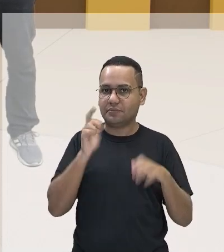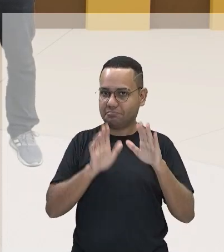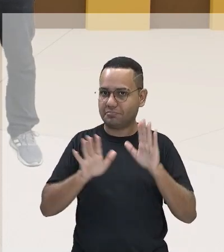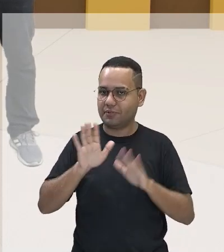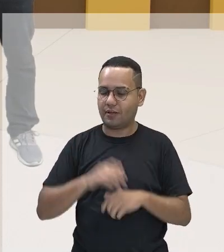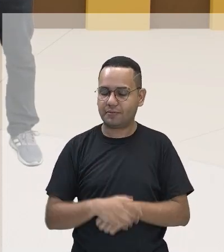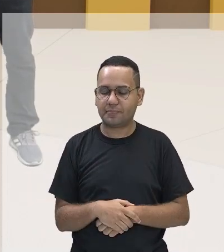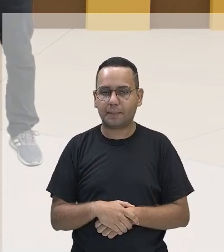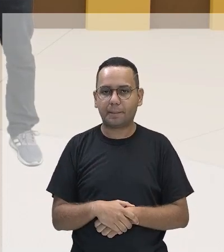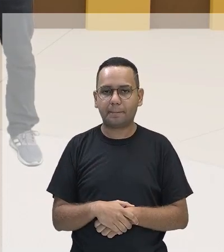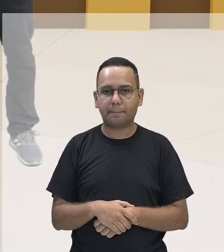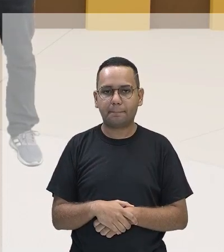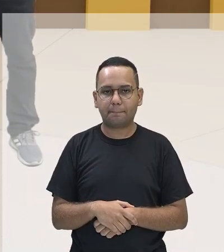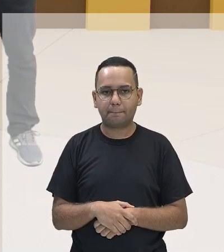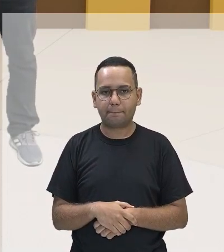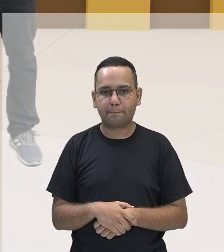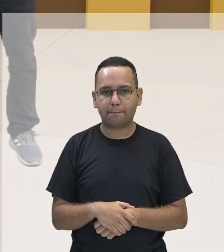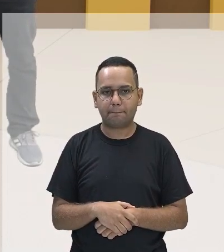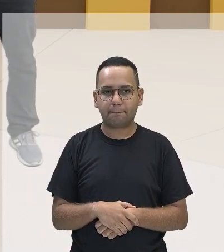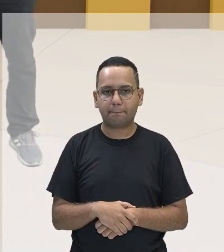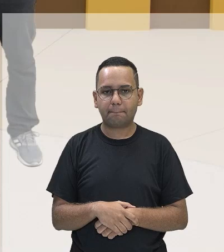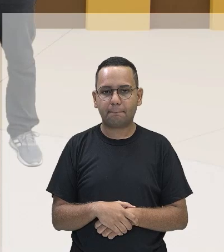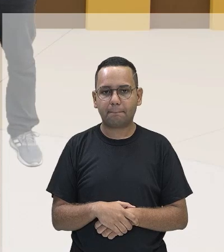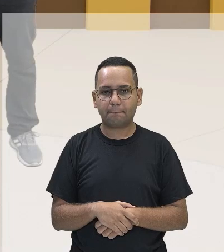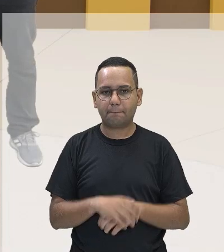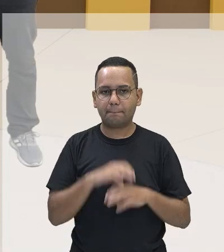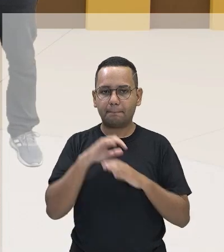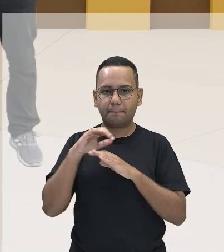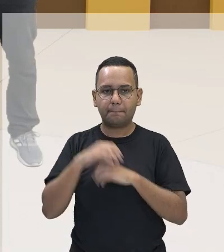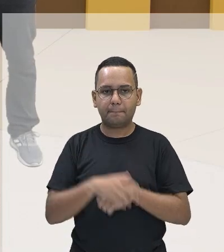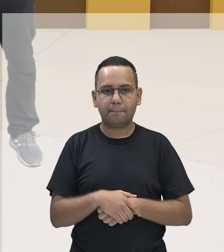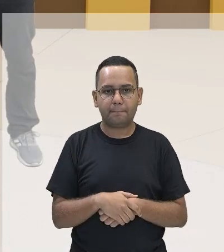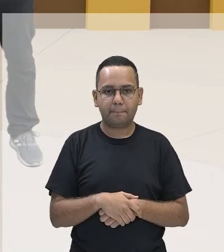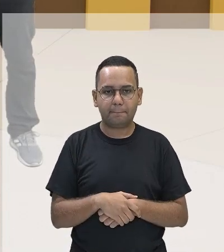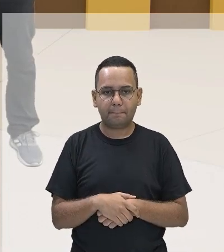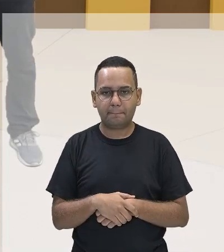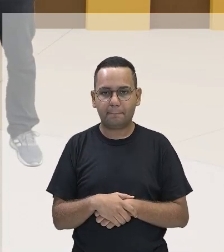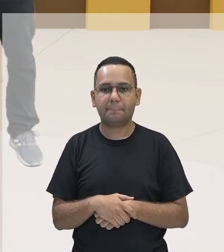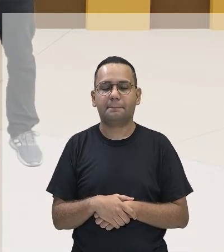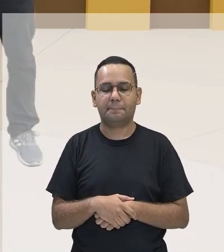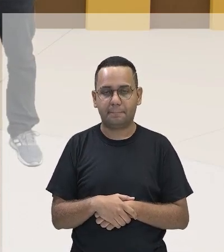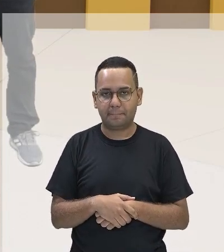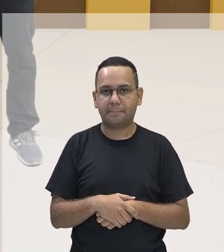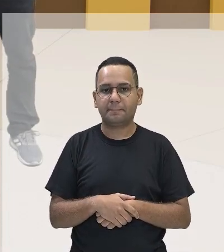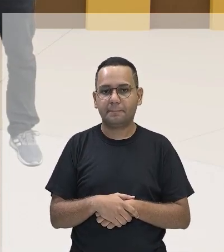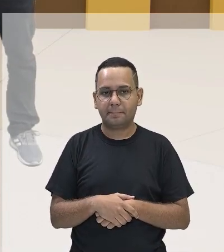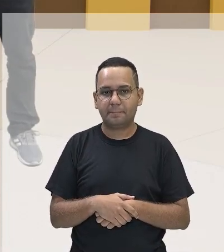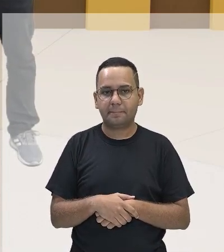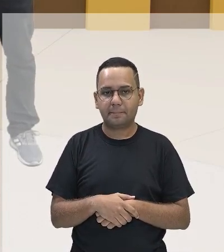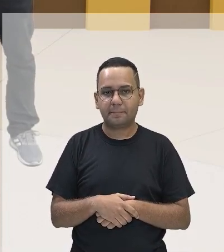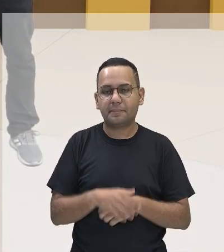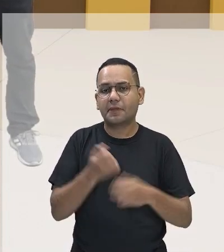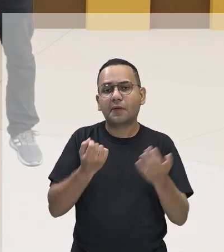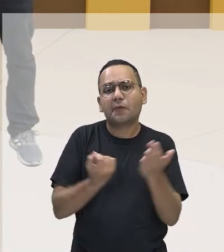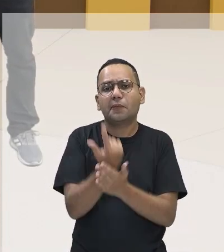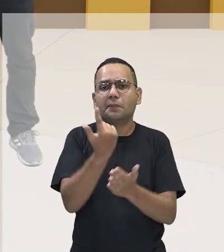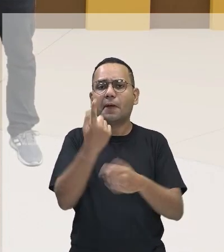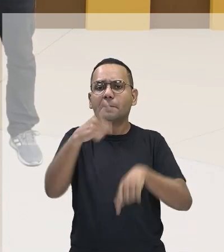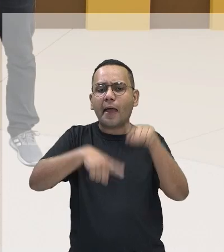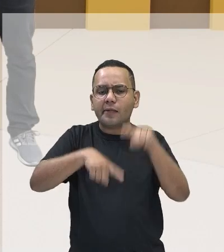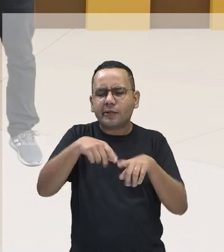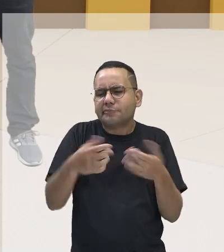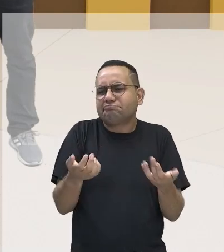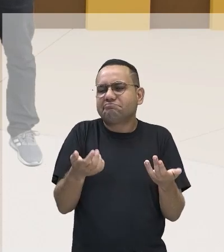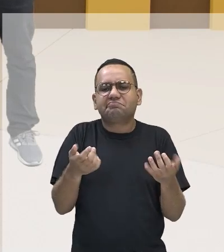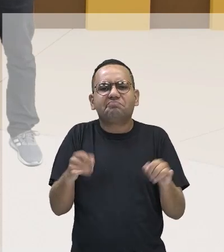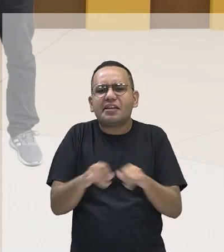Vamos lá, próximo vilão. Compras por impulso, né? Isso também, quem nunca fez, né? A gente queria ali